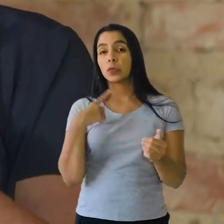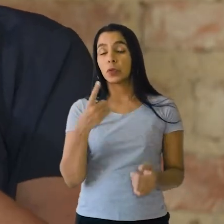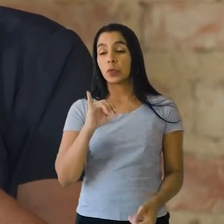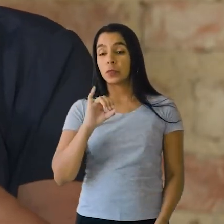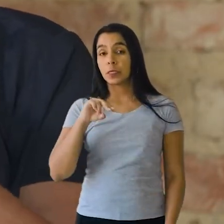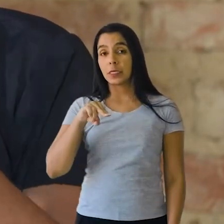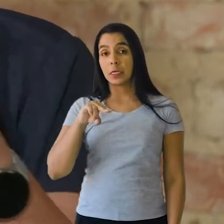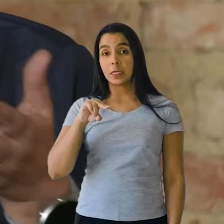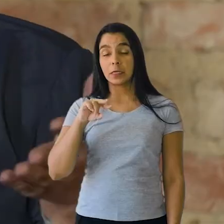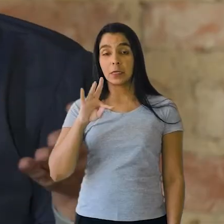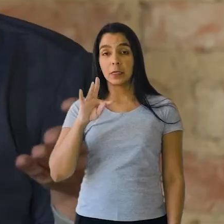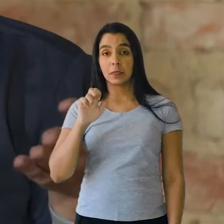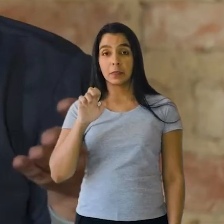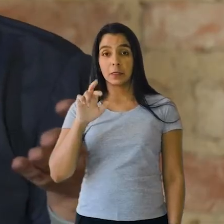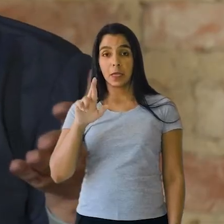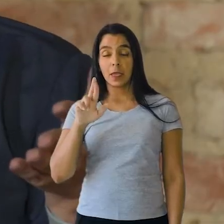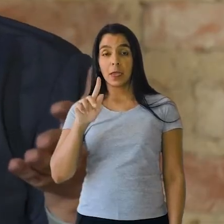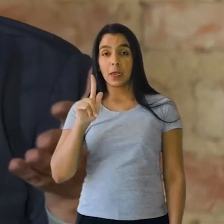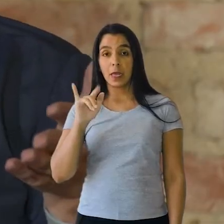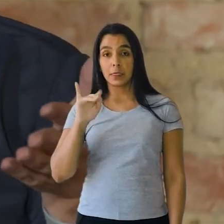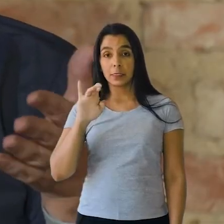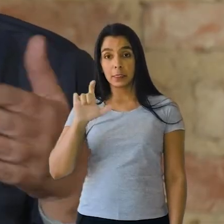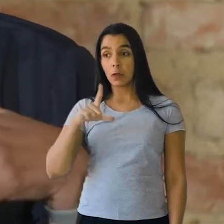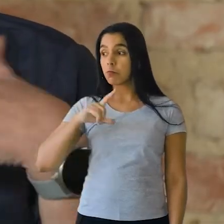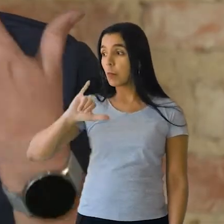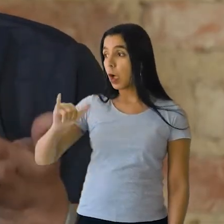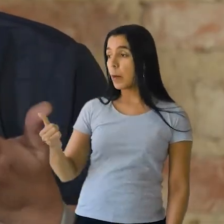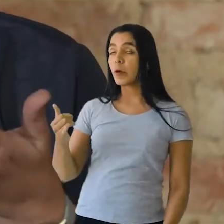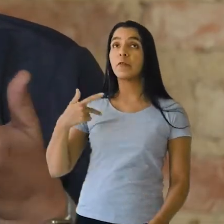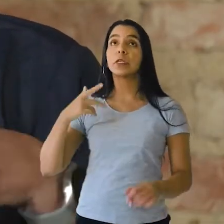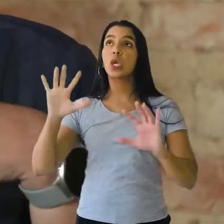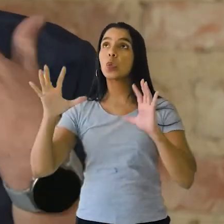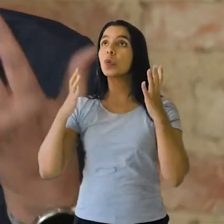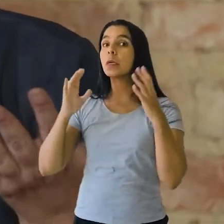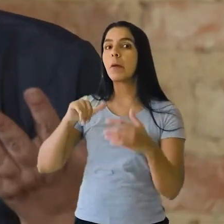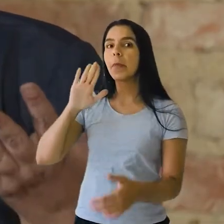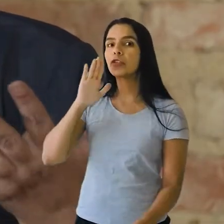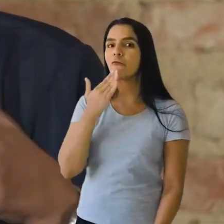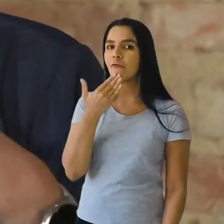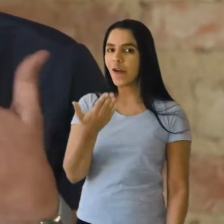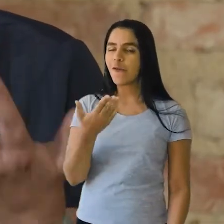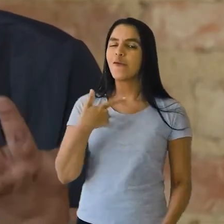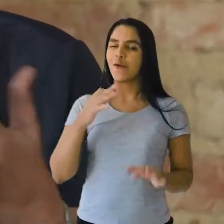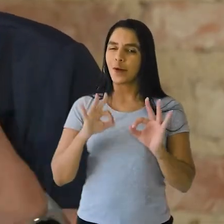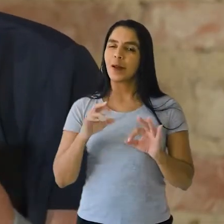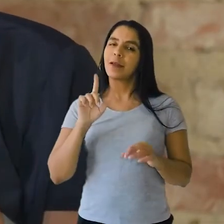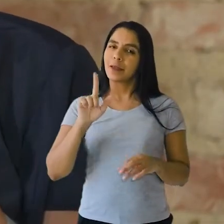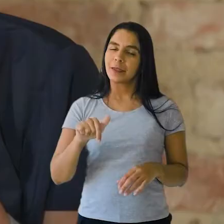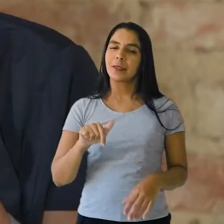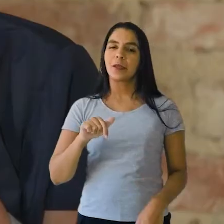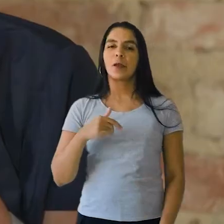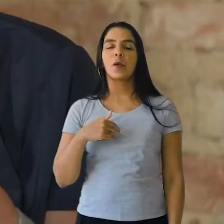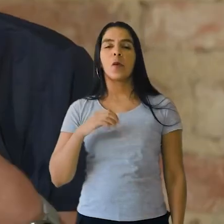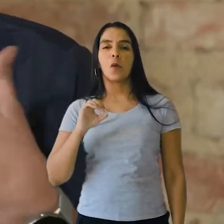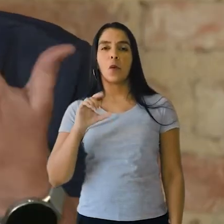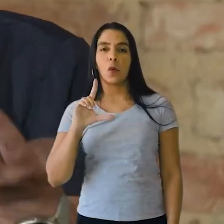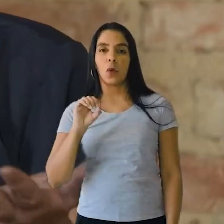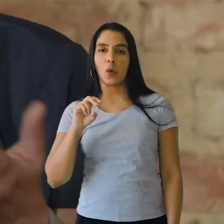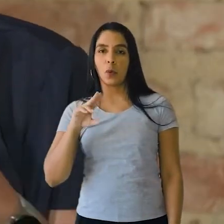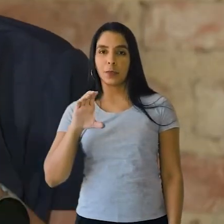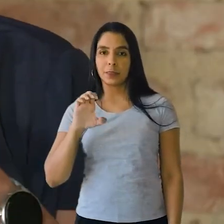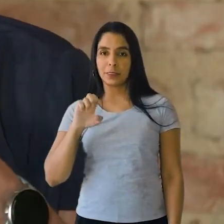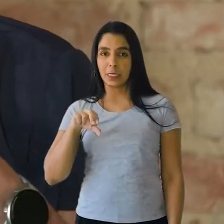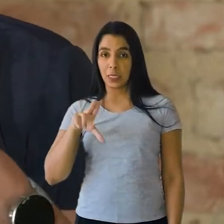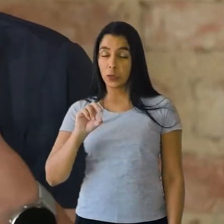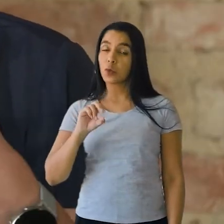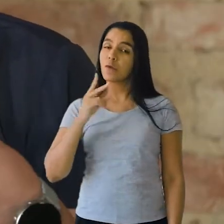mais recentemente, no início do nosso interglacial, fazendo proveito de uma condição de um clima mais favorável, né, que